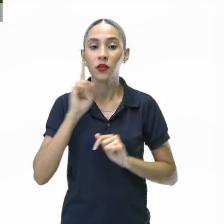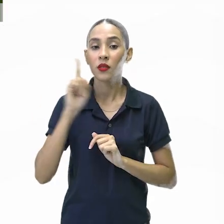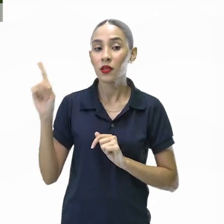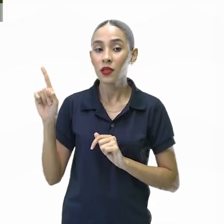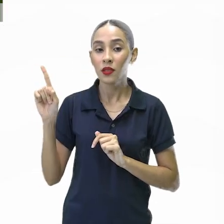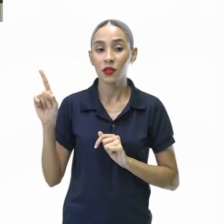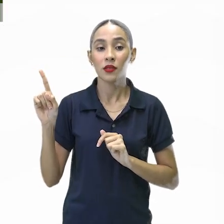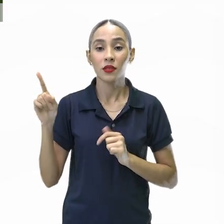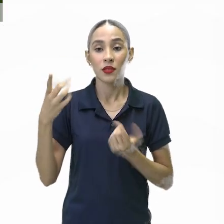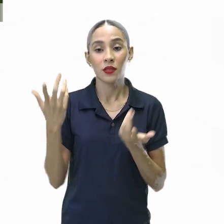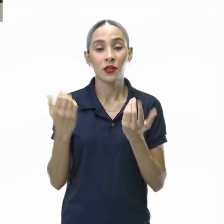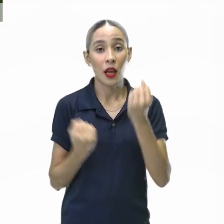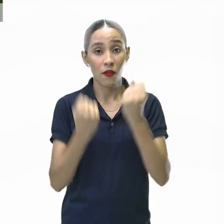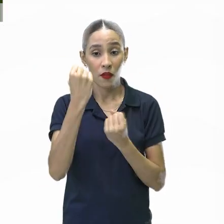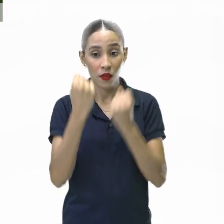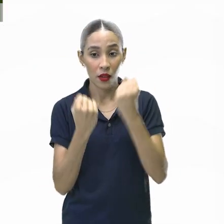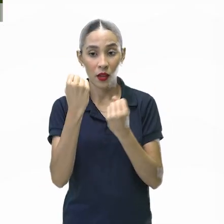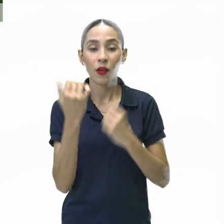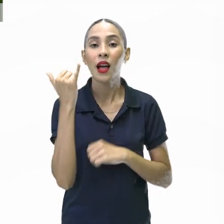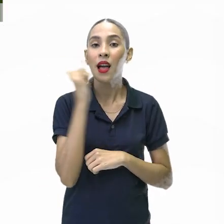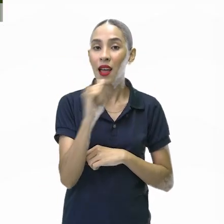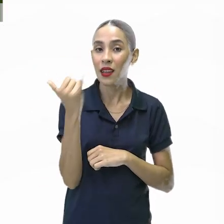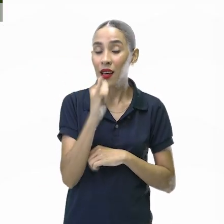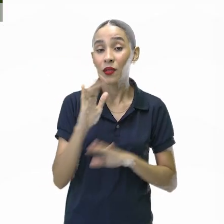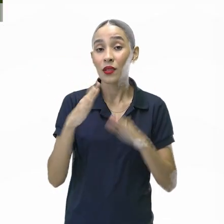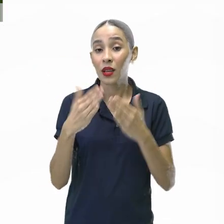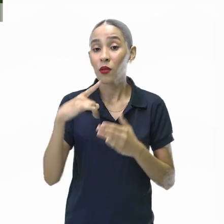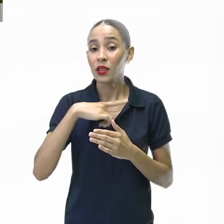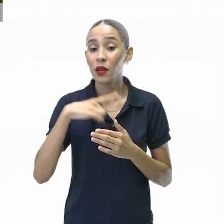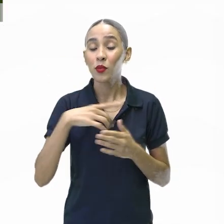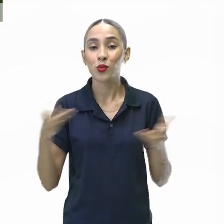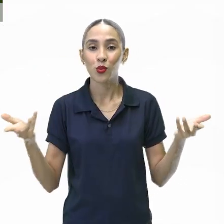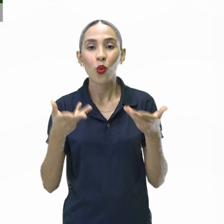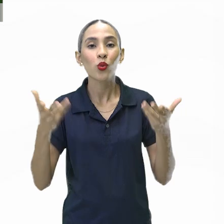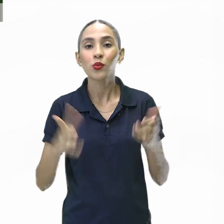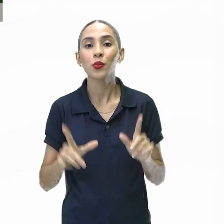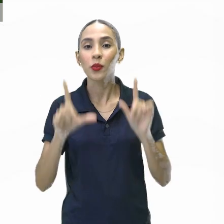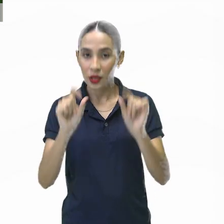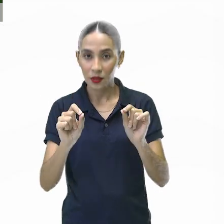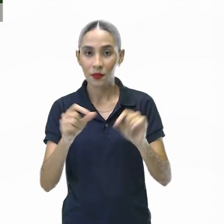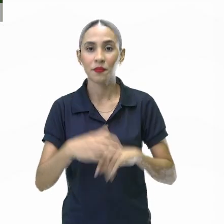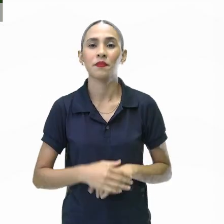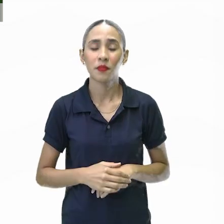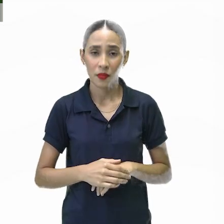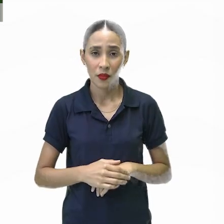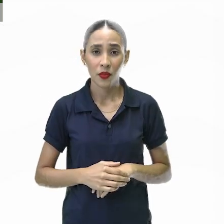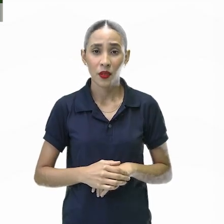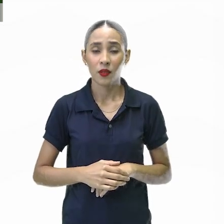sobre veículos elétricos. E aí nós temos hoje em dia, né, pessoal, um